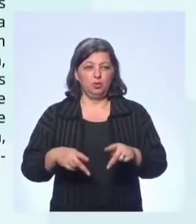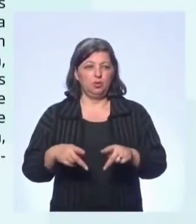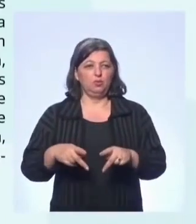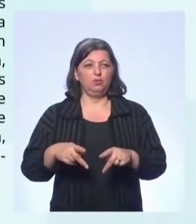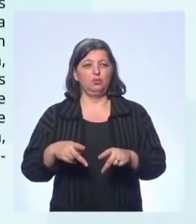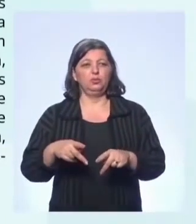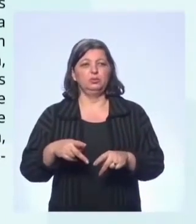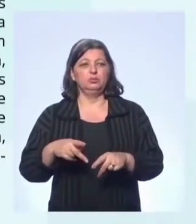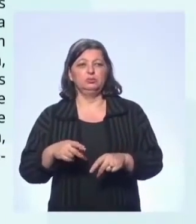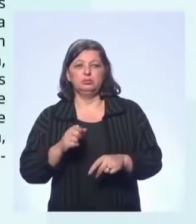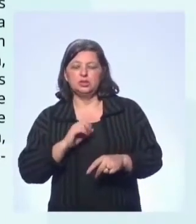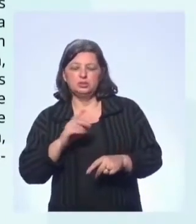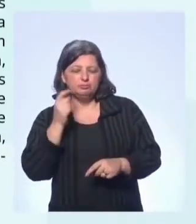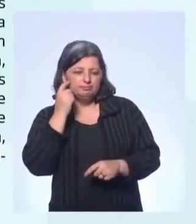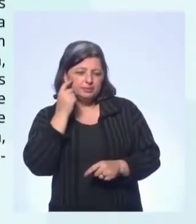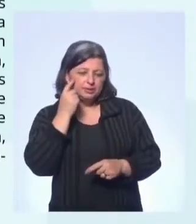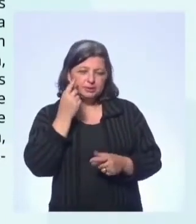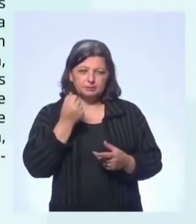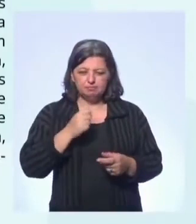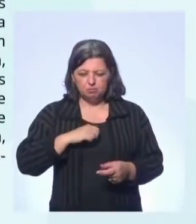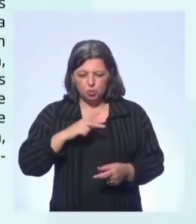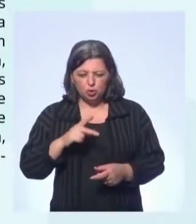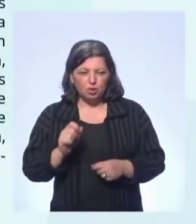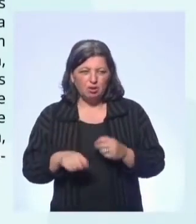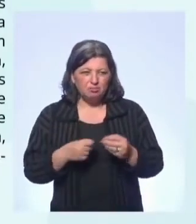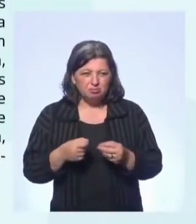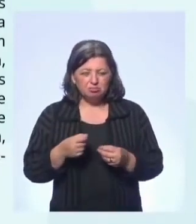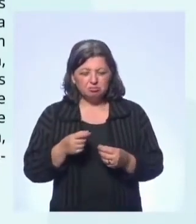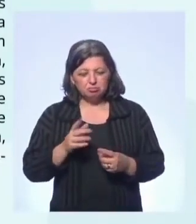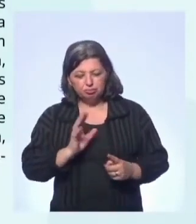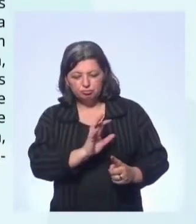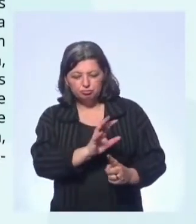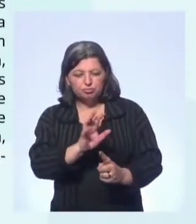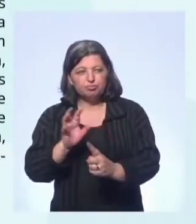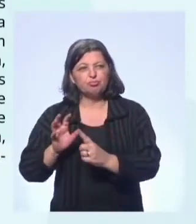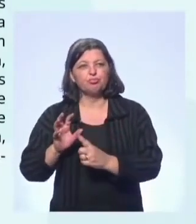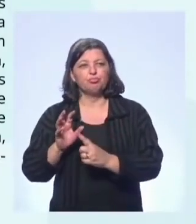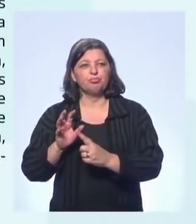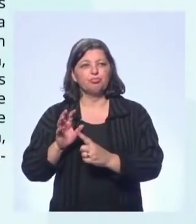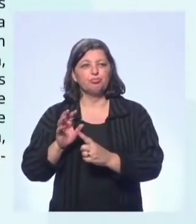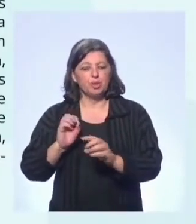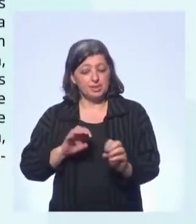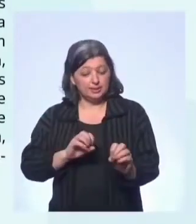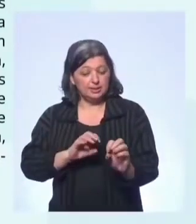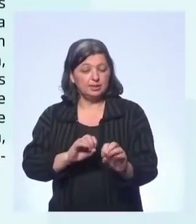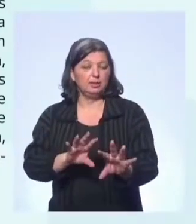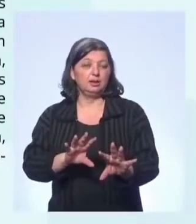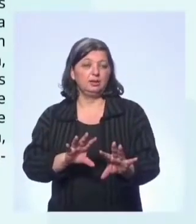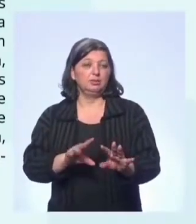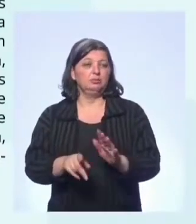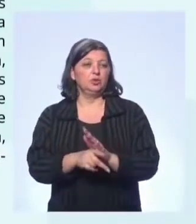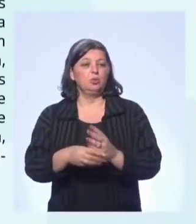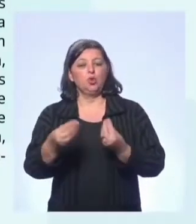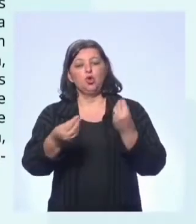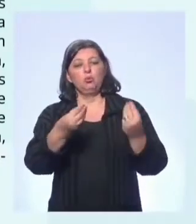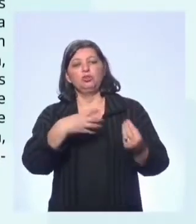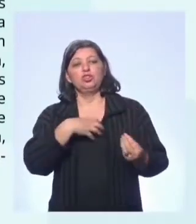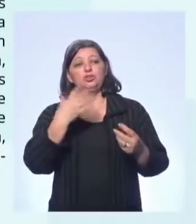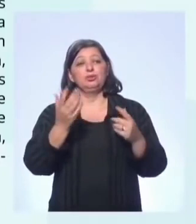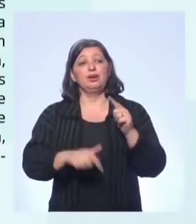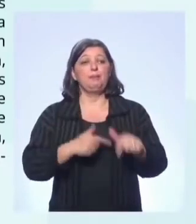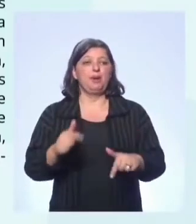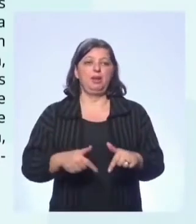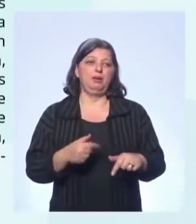dos nativos, impondo-lhes um ritmo de trabalho que eles não aceitaram, pois as